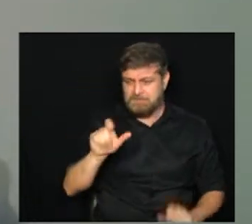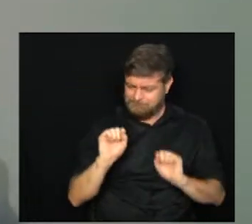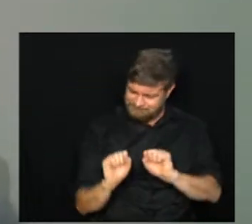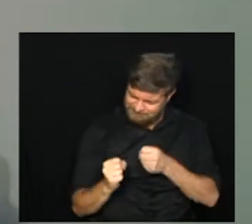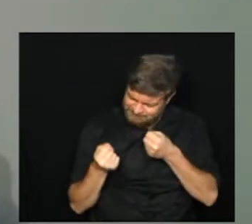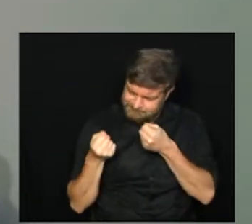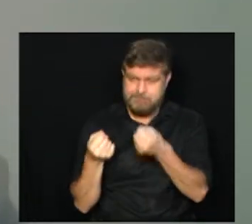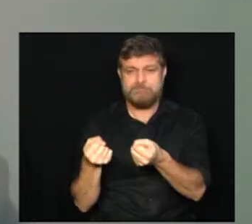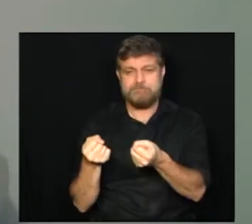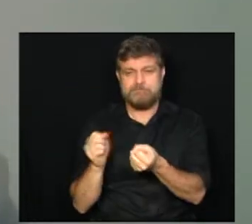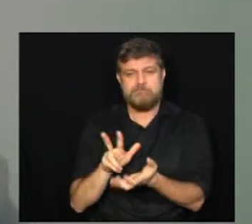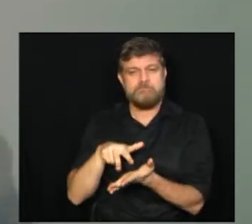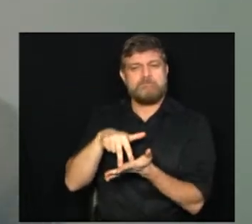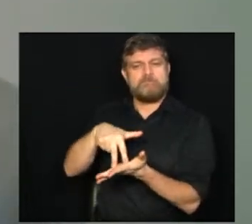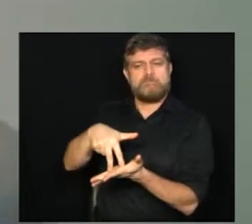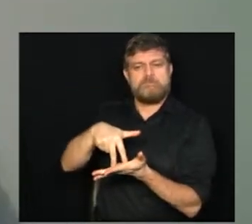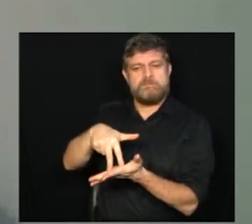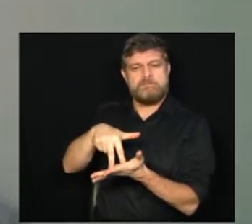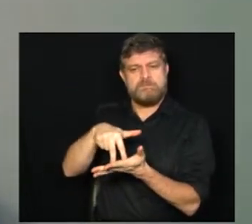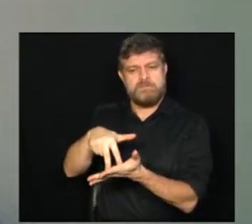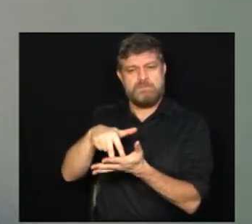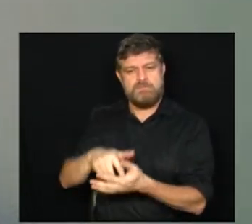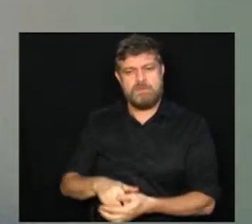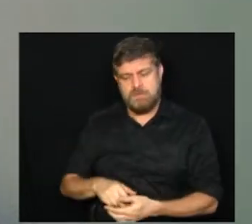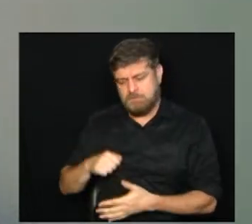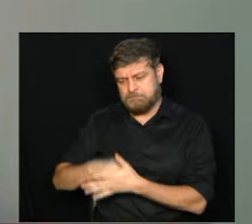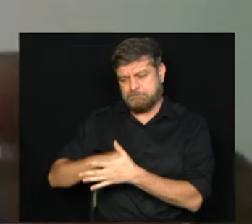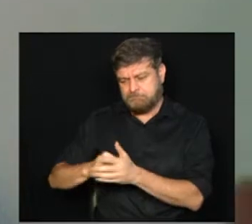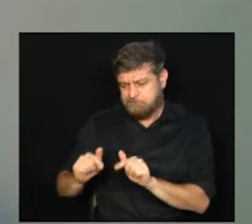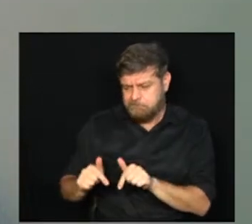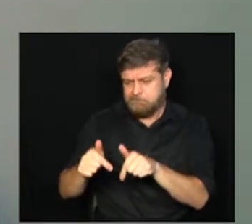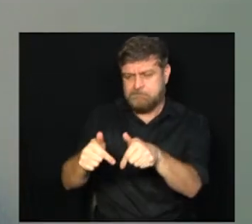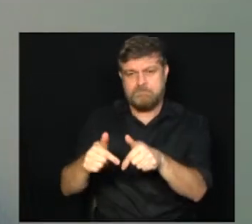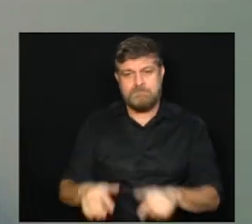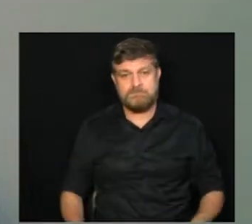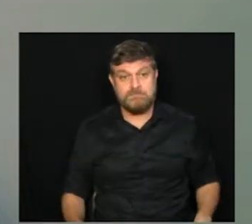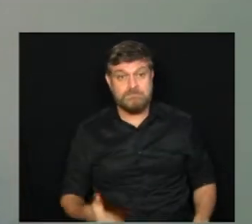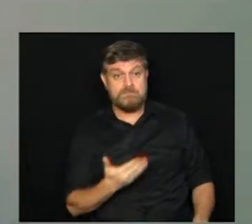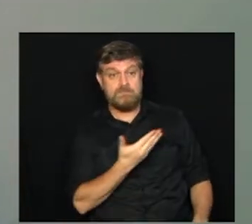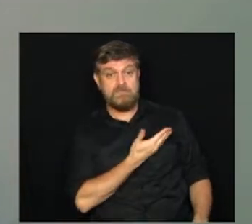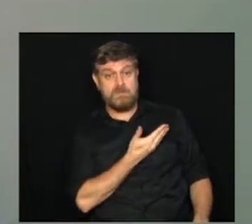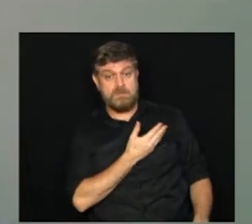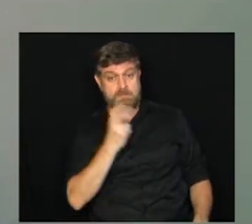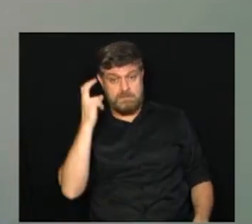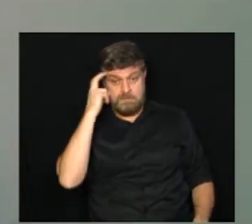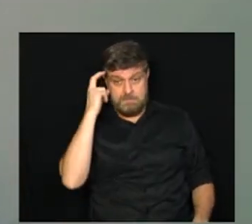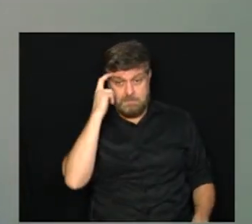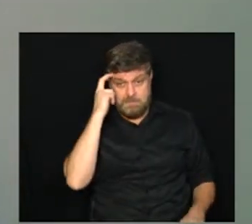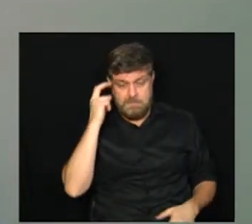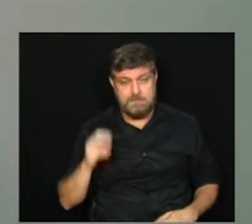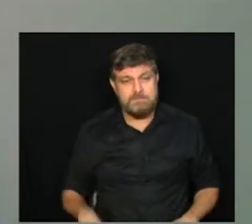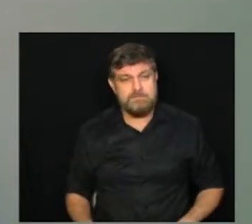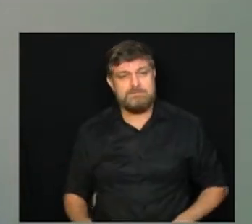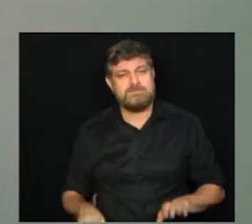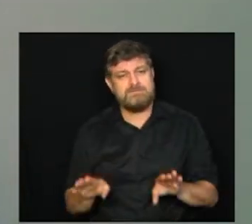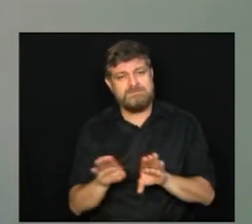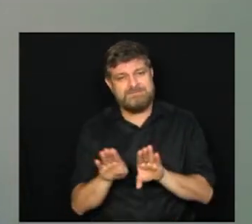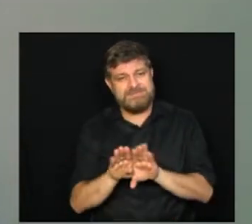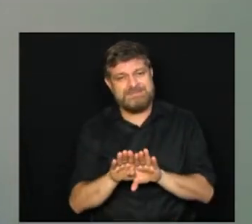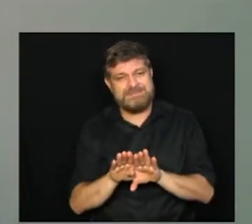firmeza e com muita assertividade essa bandeira. Meu amigo Carlinhos Camelô e meu